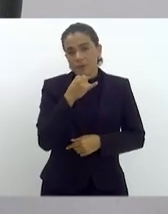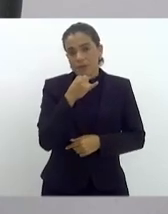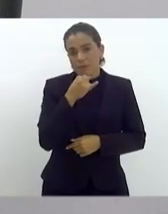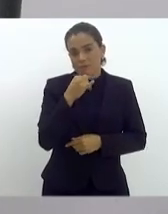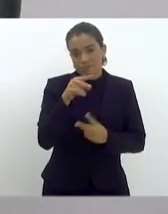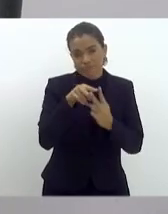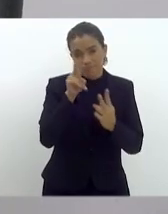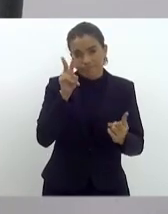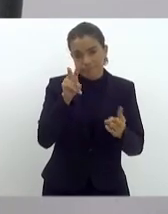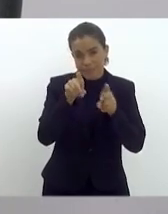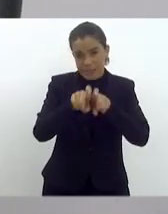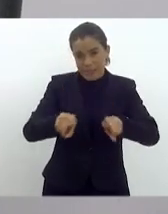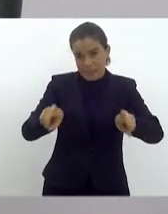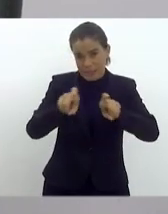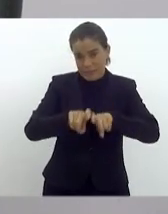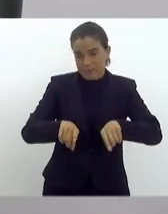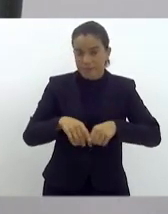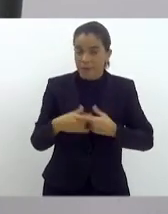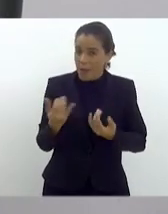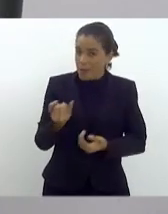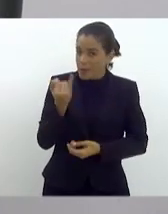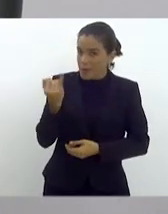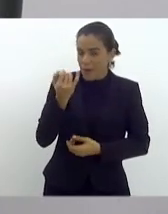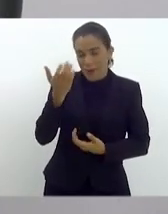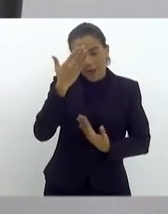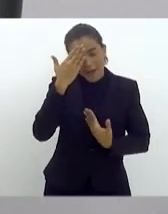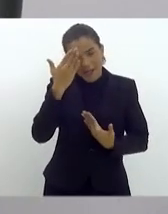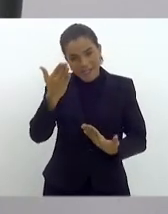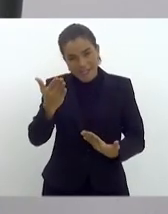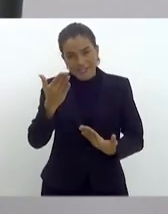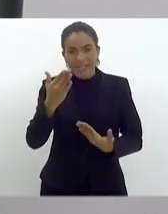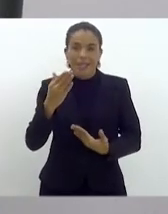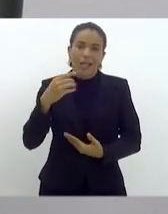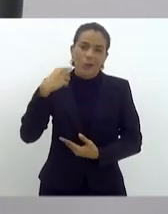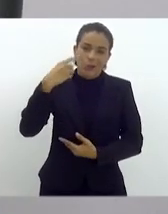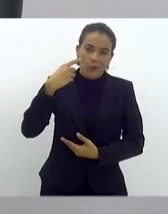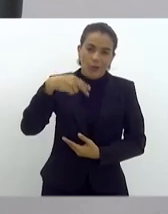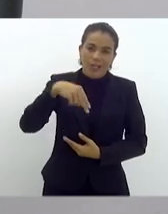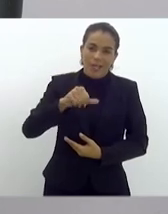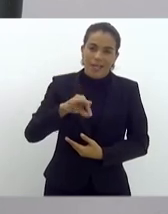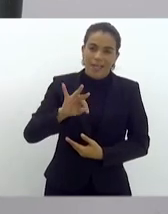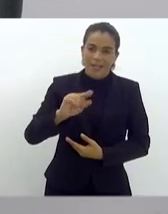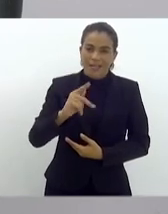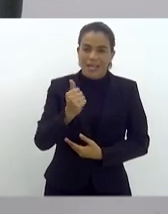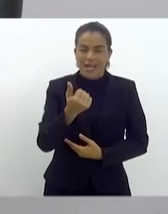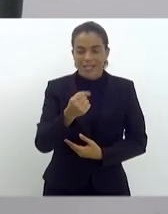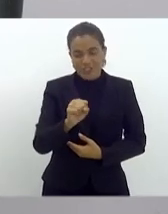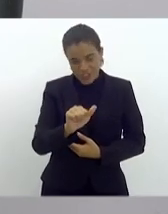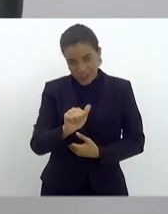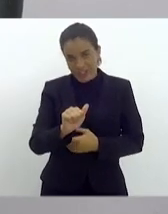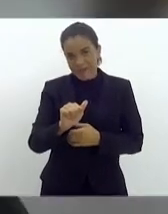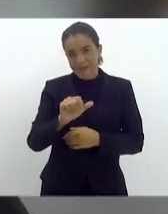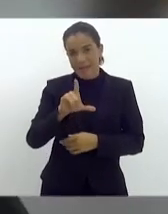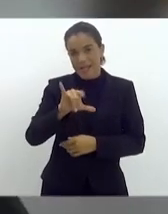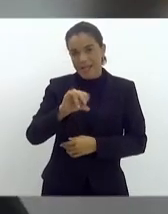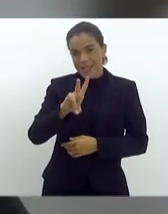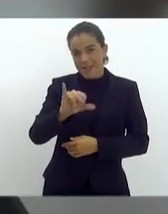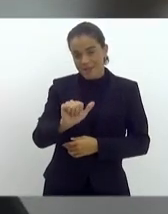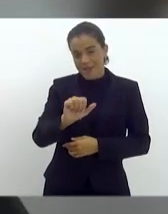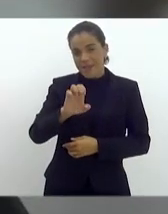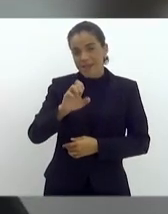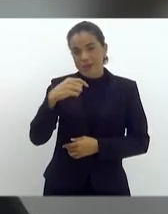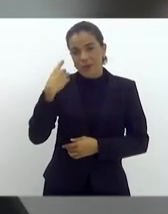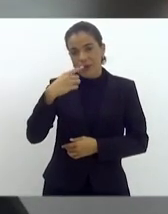cibernético né então acho que é muito importante então quero muito agradecer a doutora Natasha agradecer muito a doutora Lívia a